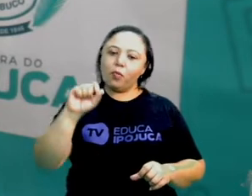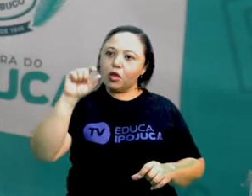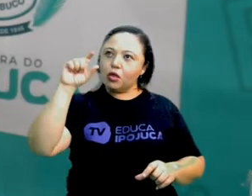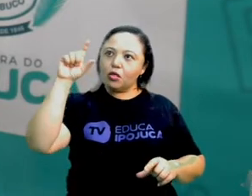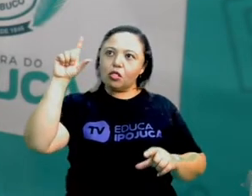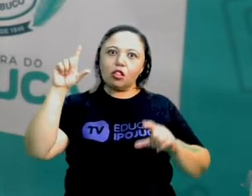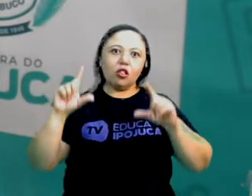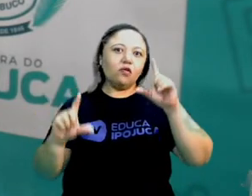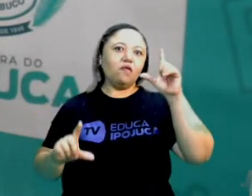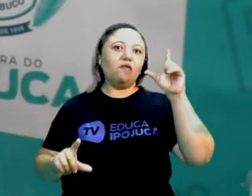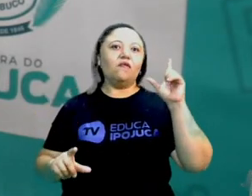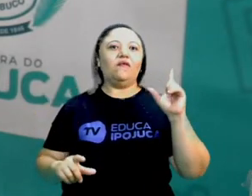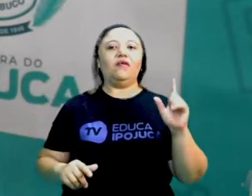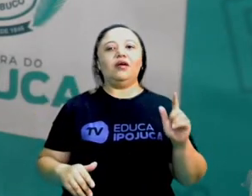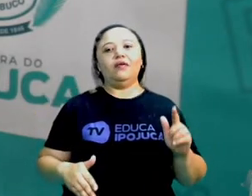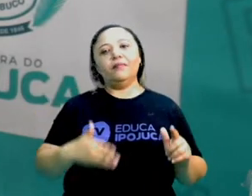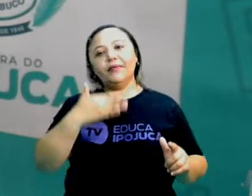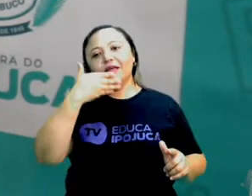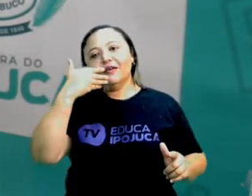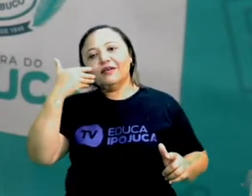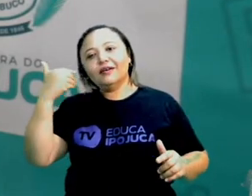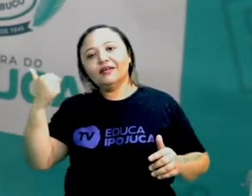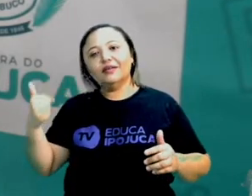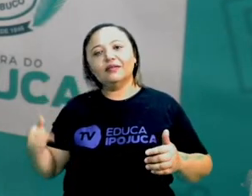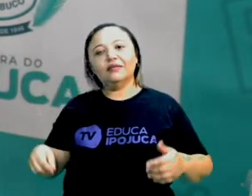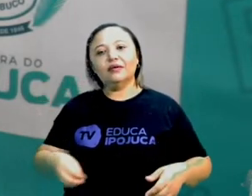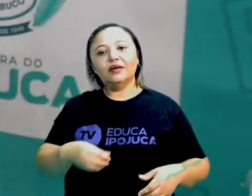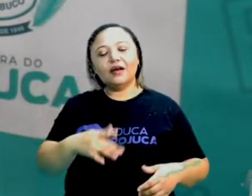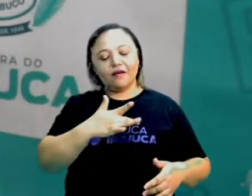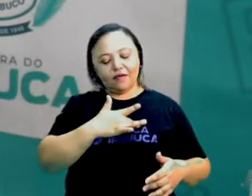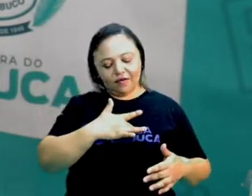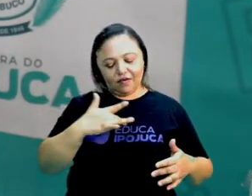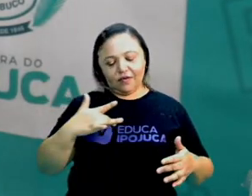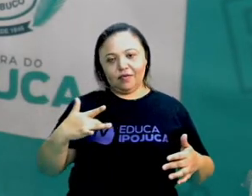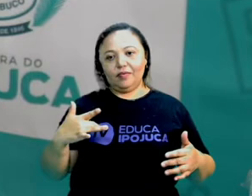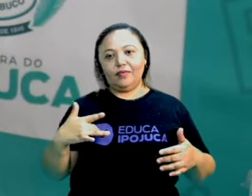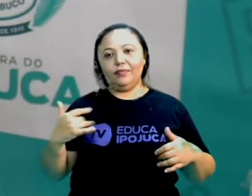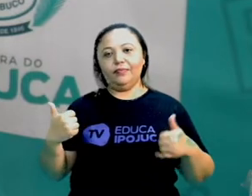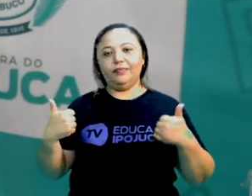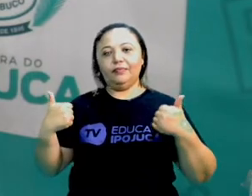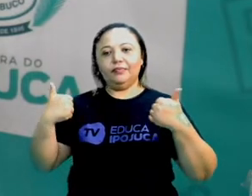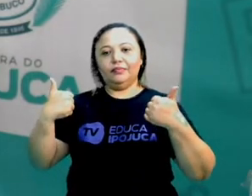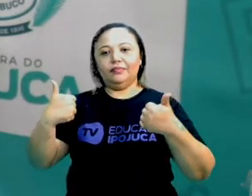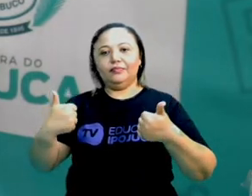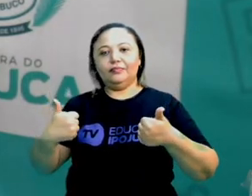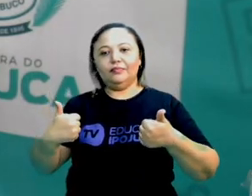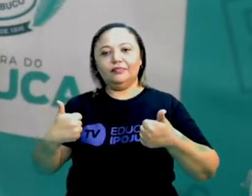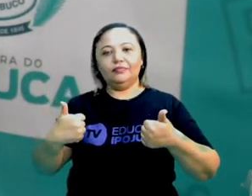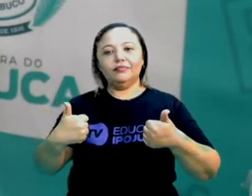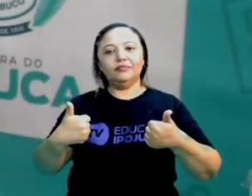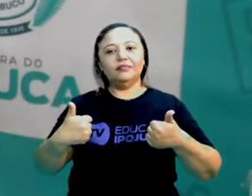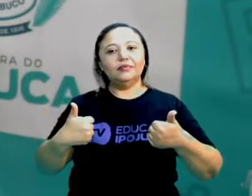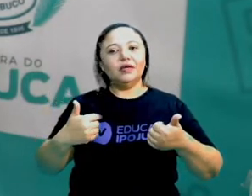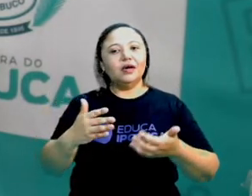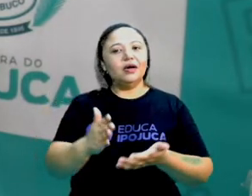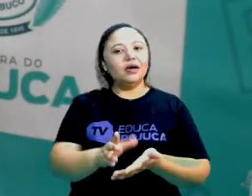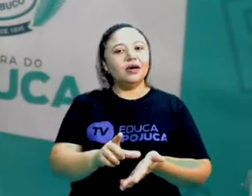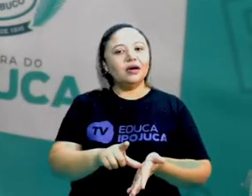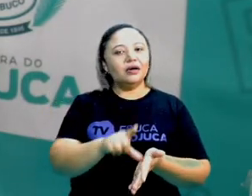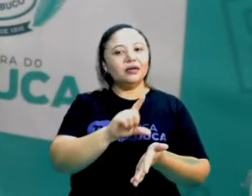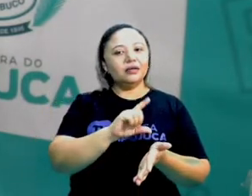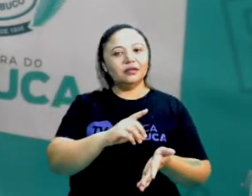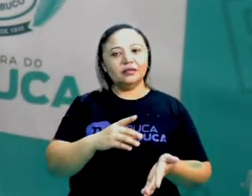algum motivo, melhorando a qualidade de vida e o gráfico aumentou. Aqui as pessoas viviam 40 anos, começou a